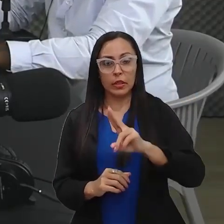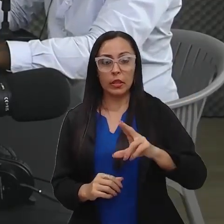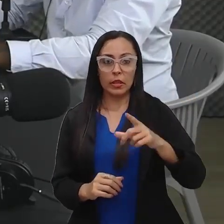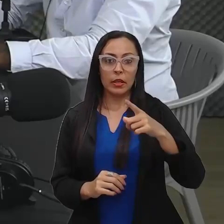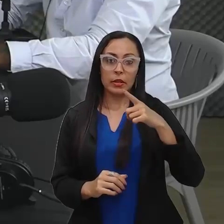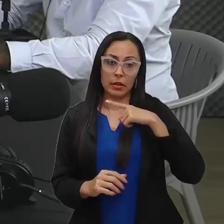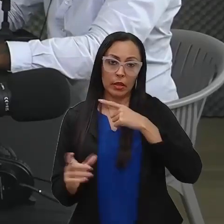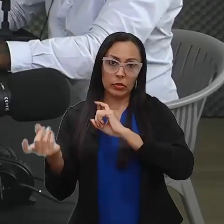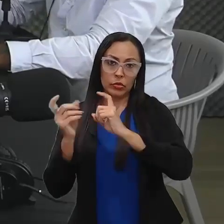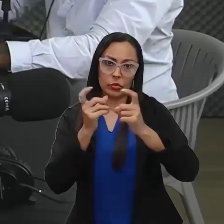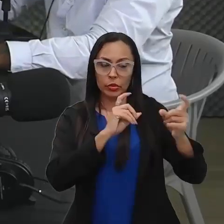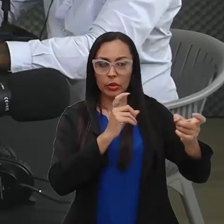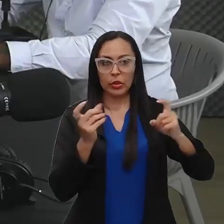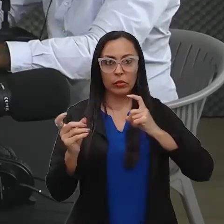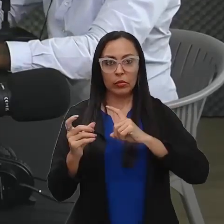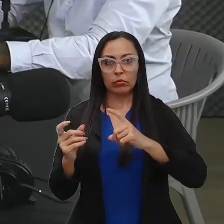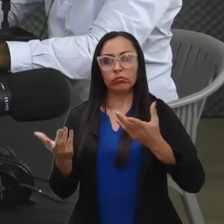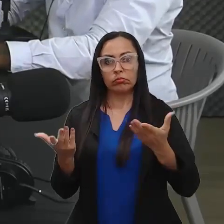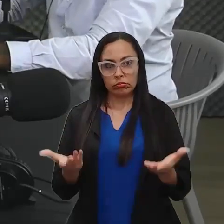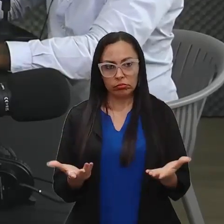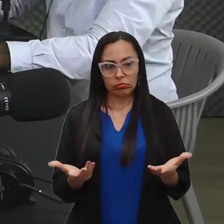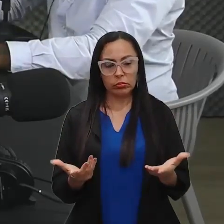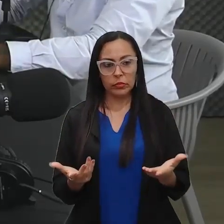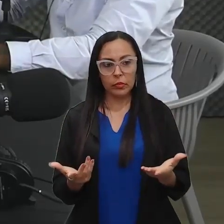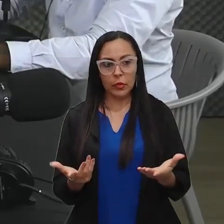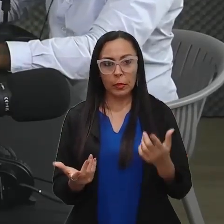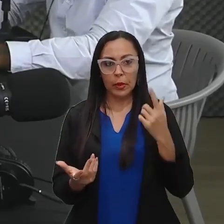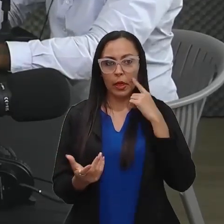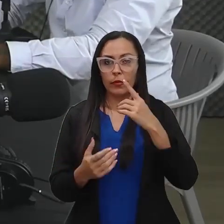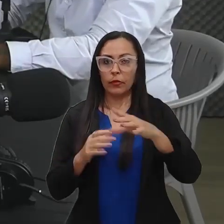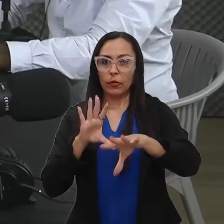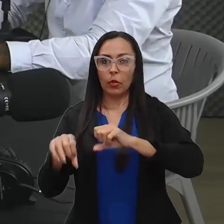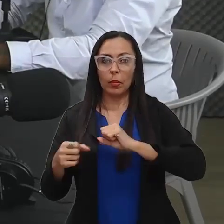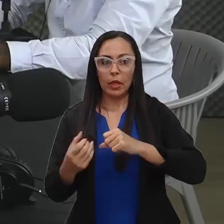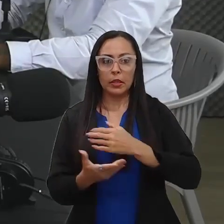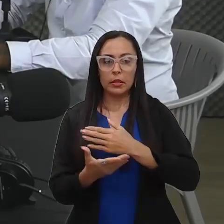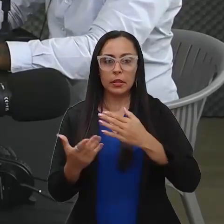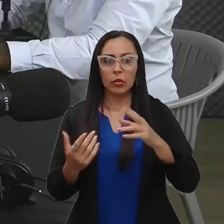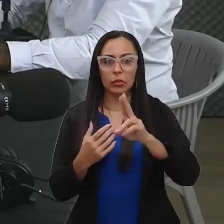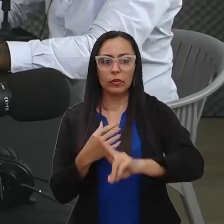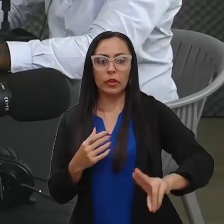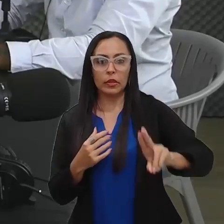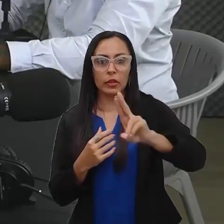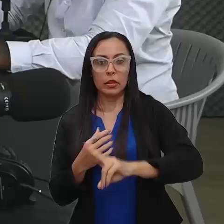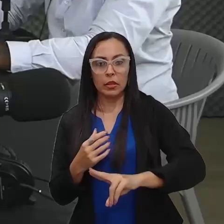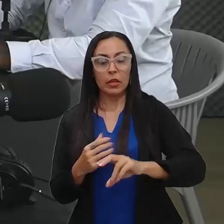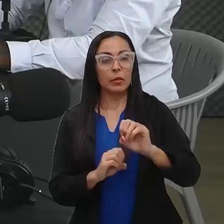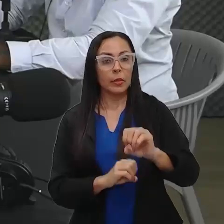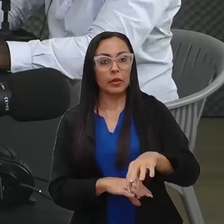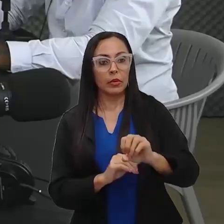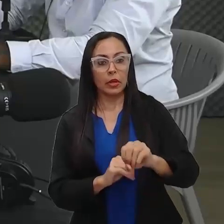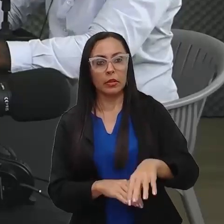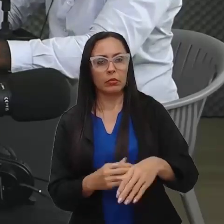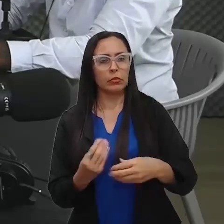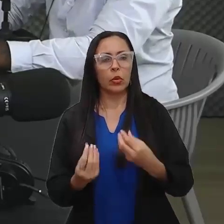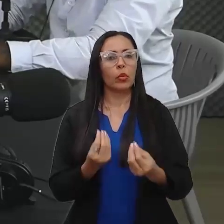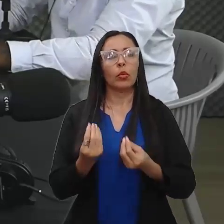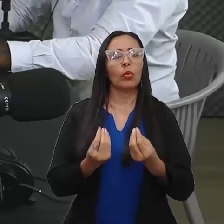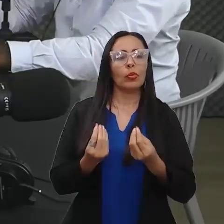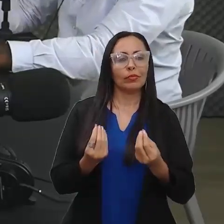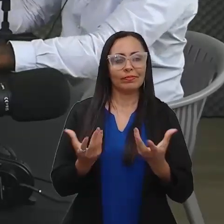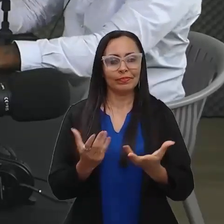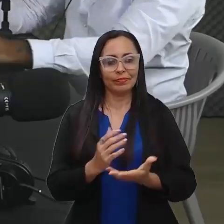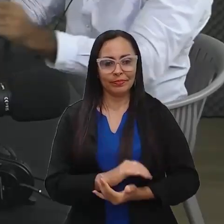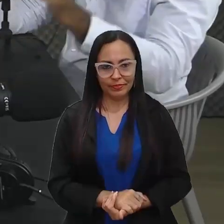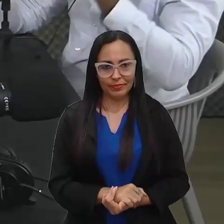têm discutido, trazido essa discussão para a formação universitária, para a educação. Como é que você tem sentido isso